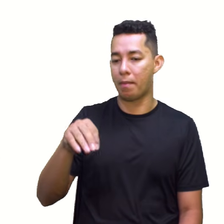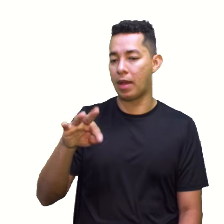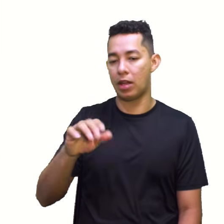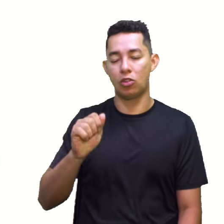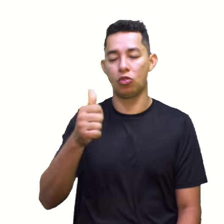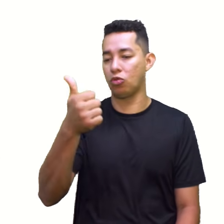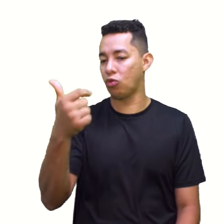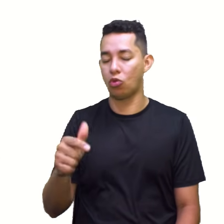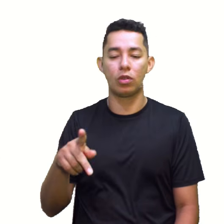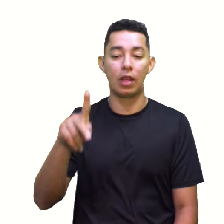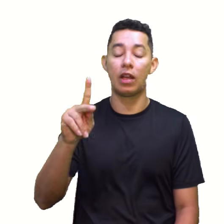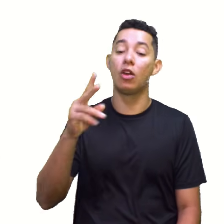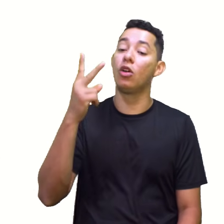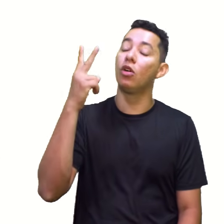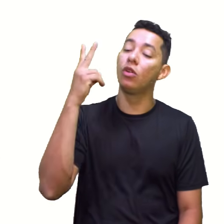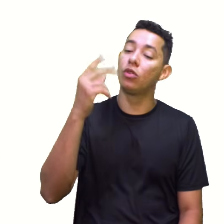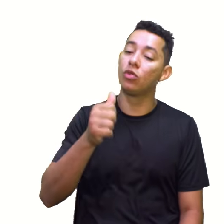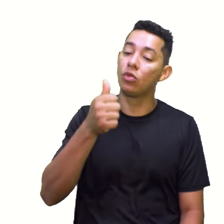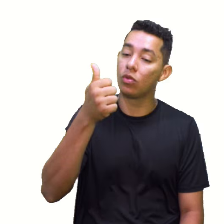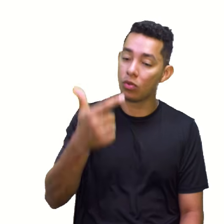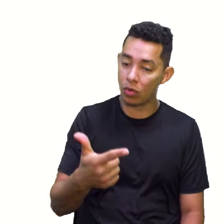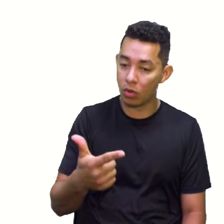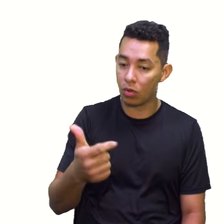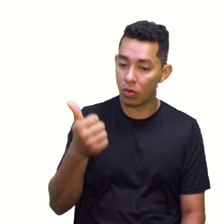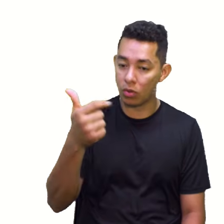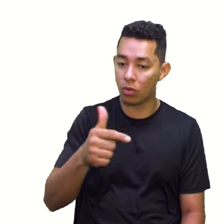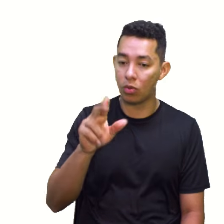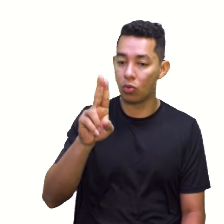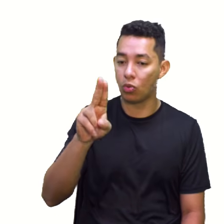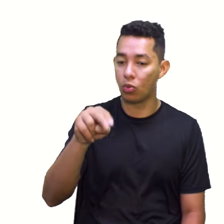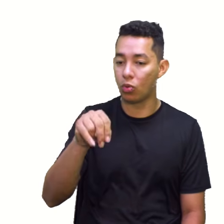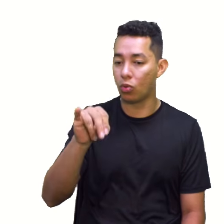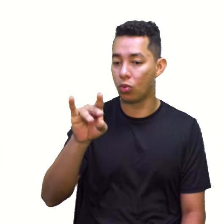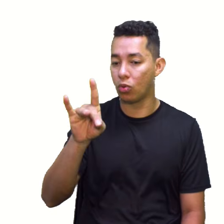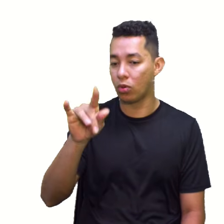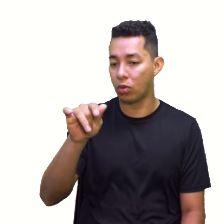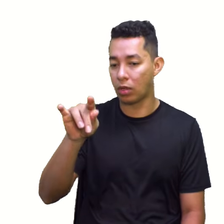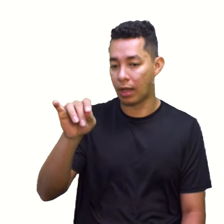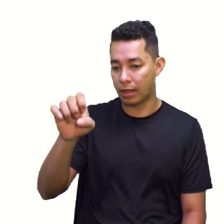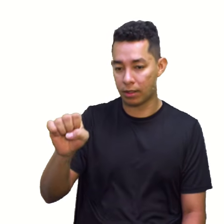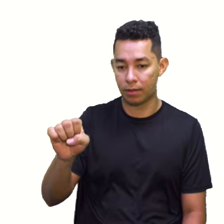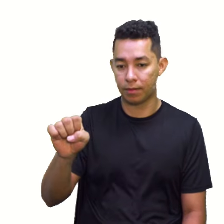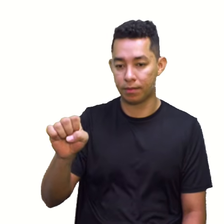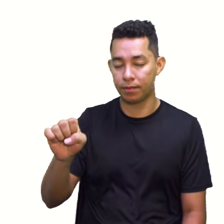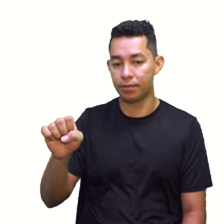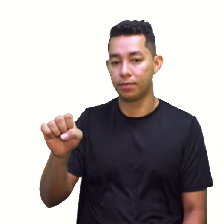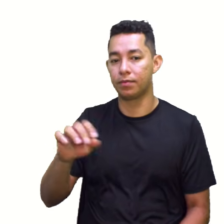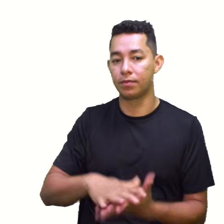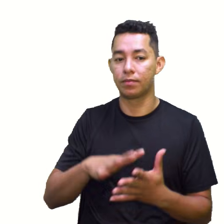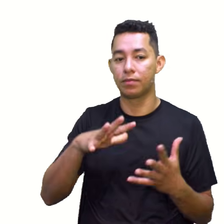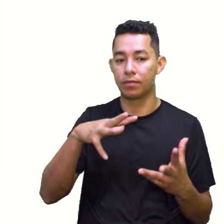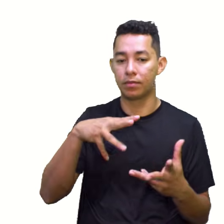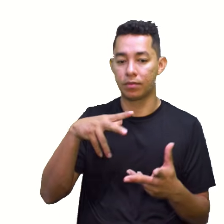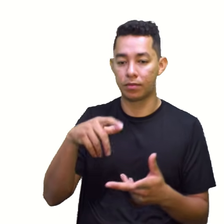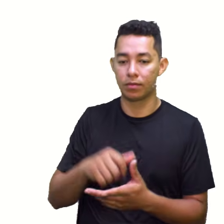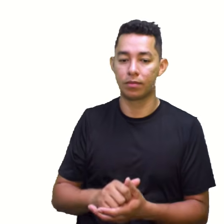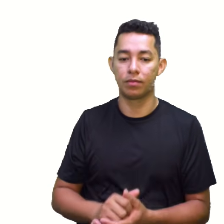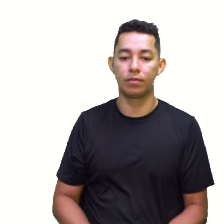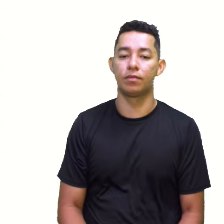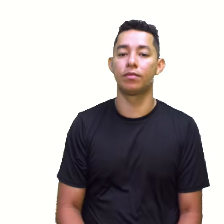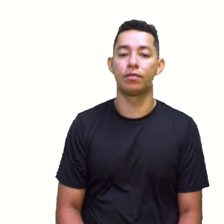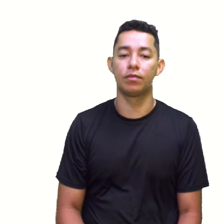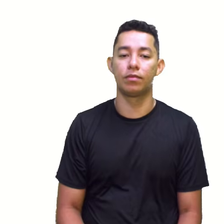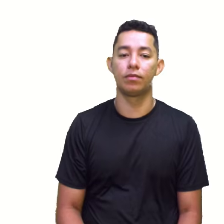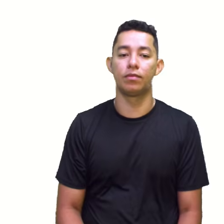quilômetros, não, são 12 unidades de comprimento. Unidades de comprimento terrestres.